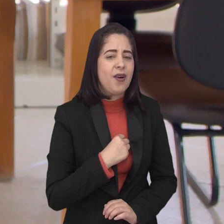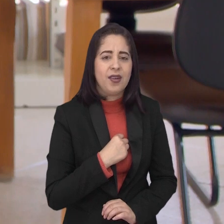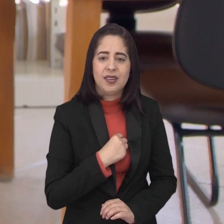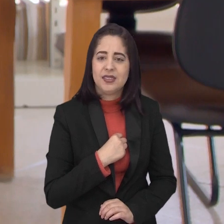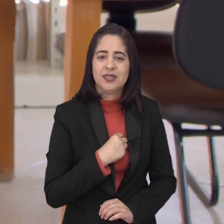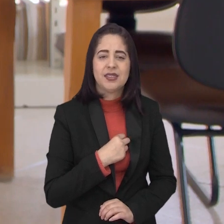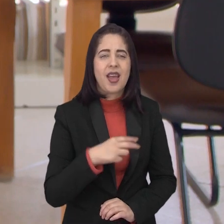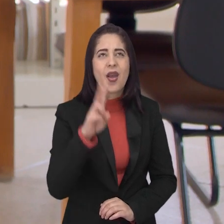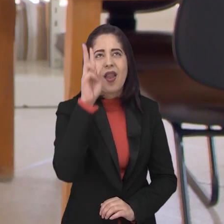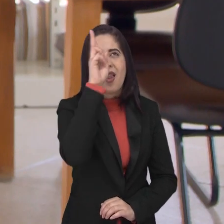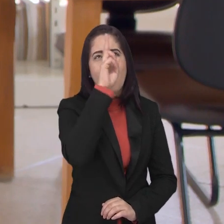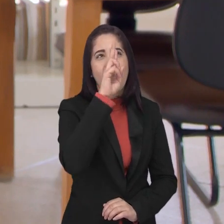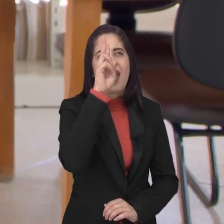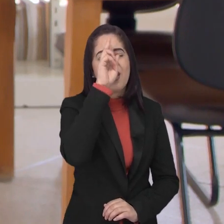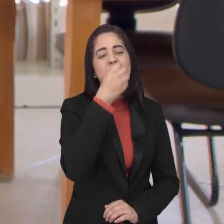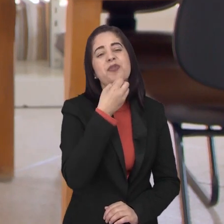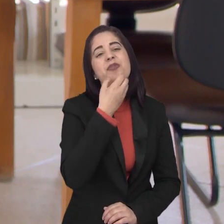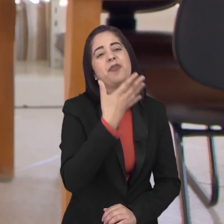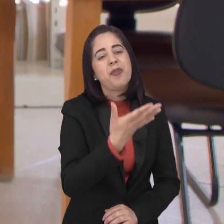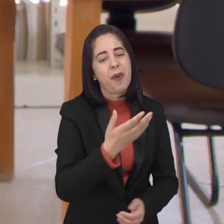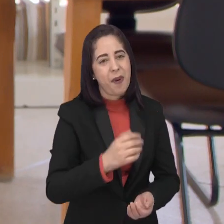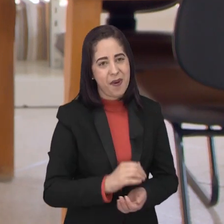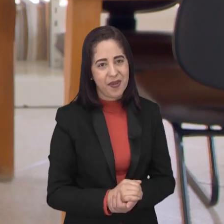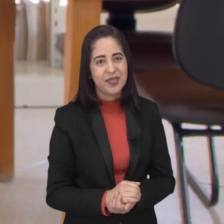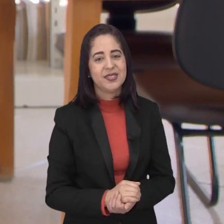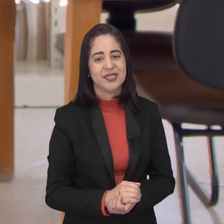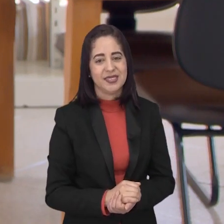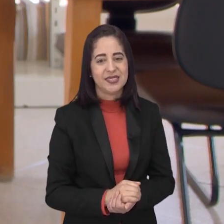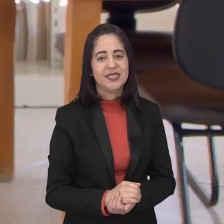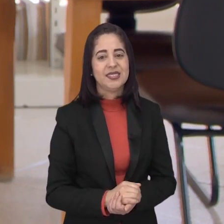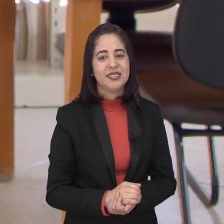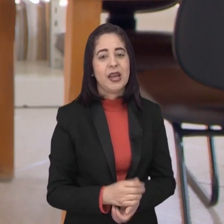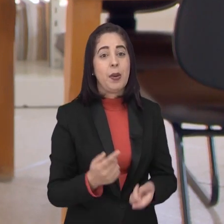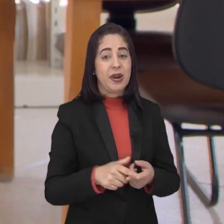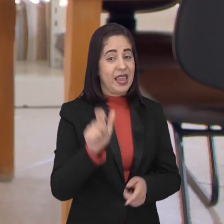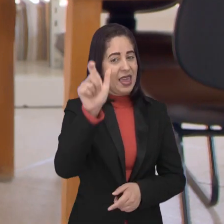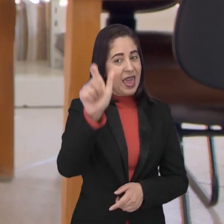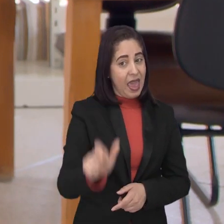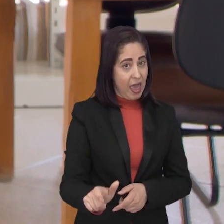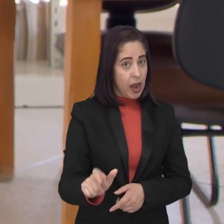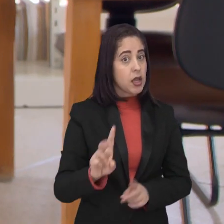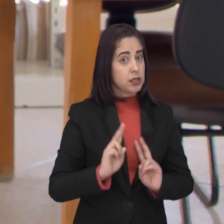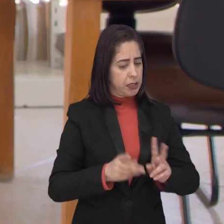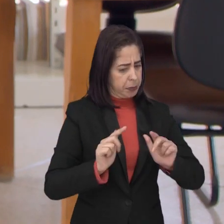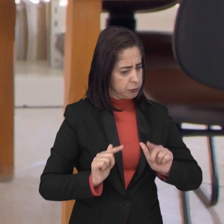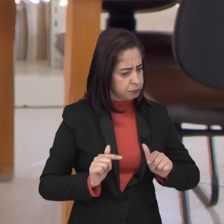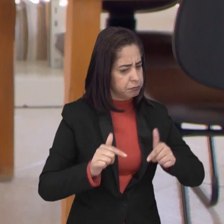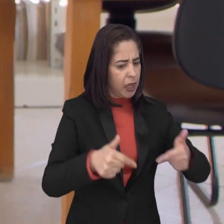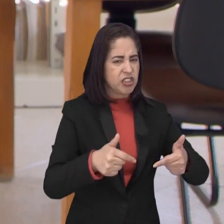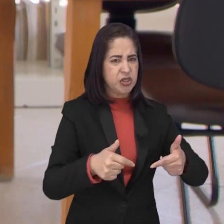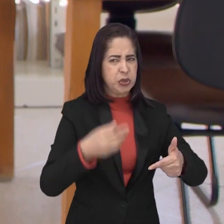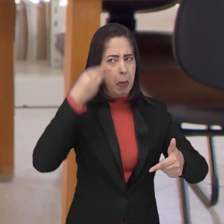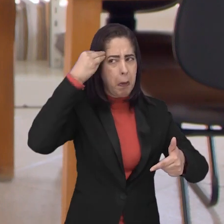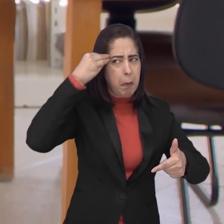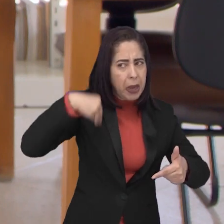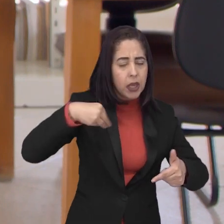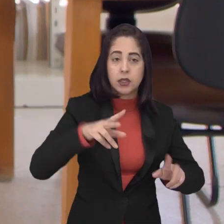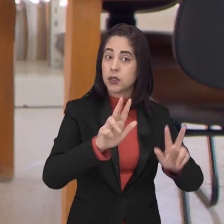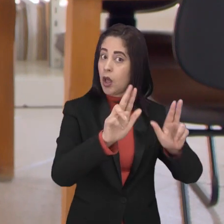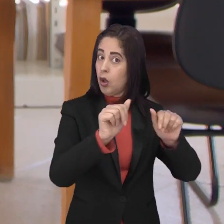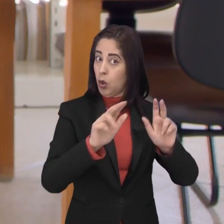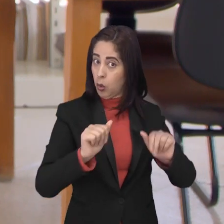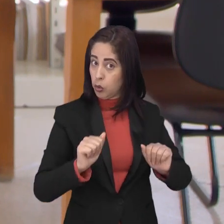da mamãe lembranças muito boas. Era uma pessoa muito ativa, não tinha preguiça para